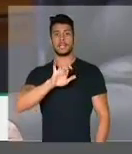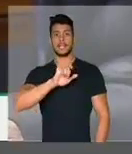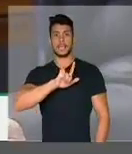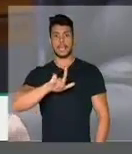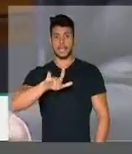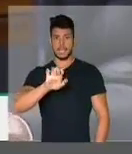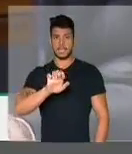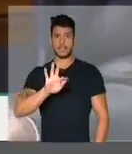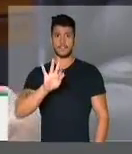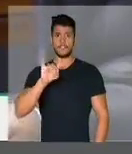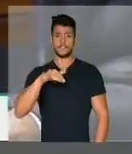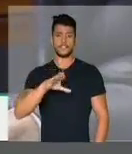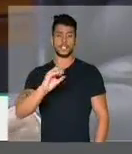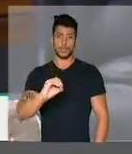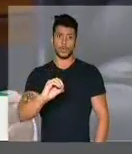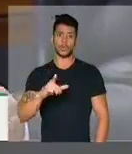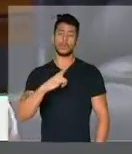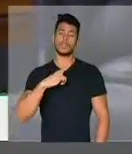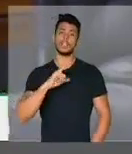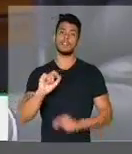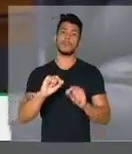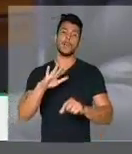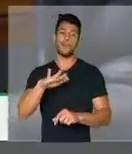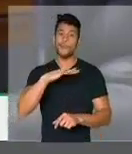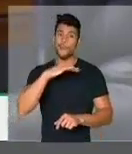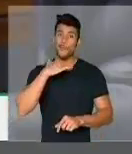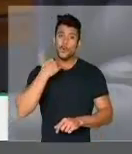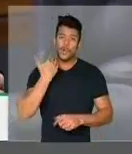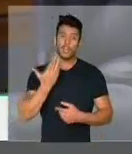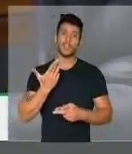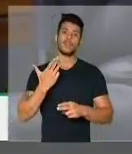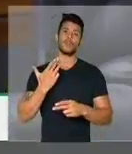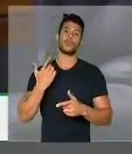vida por um atentado trágico,